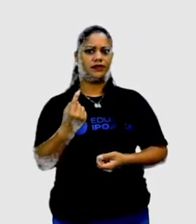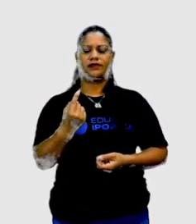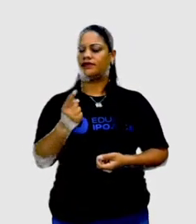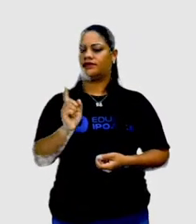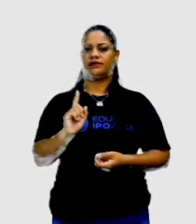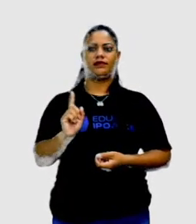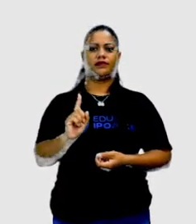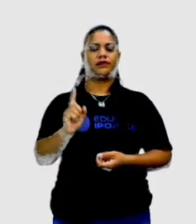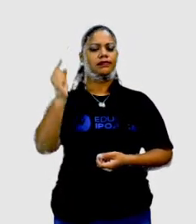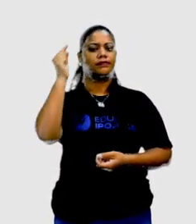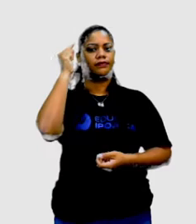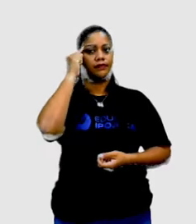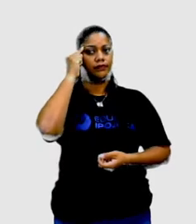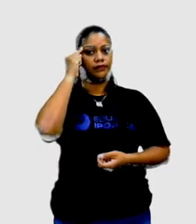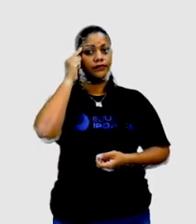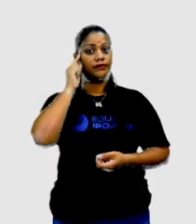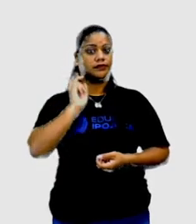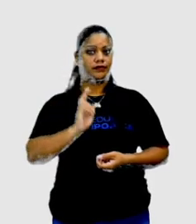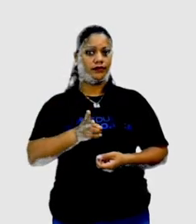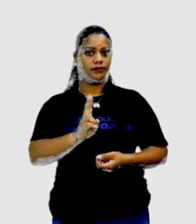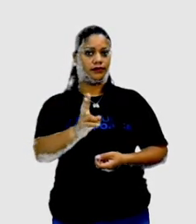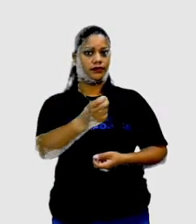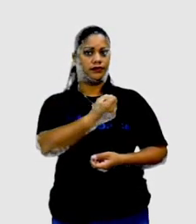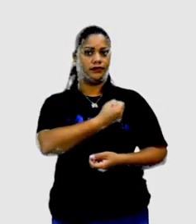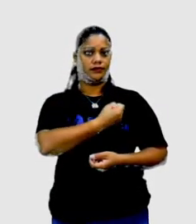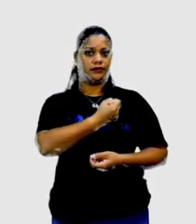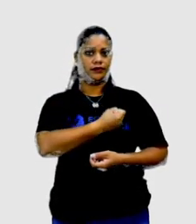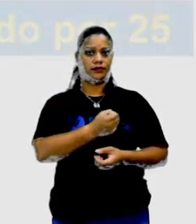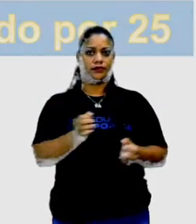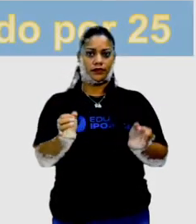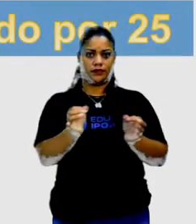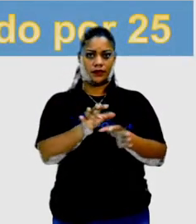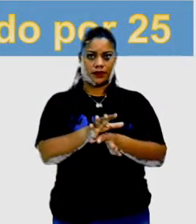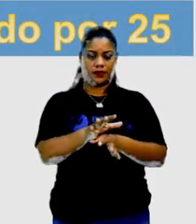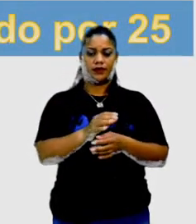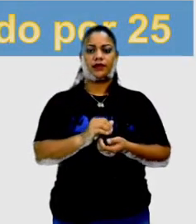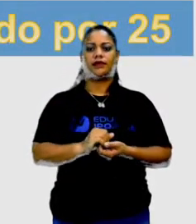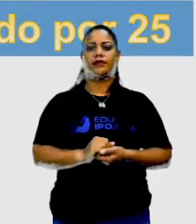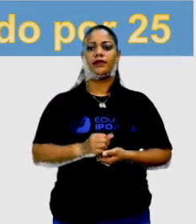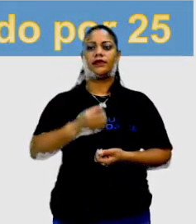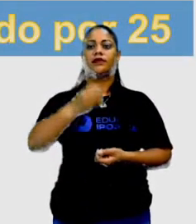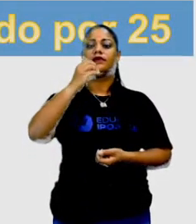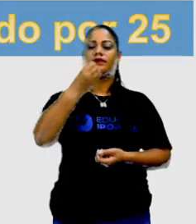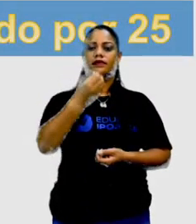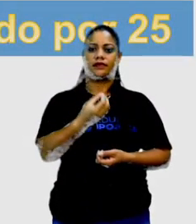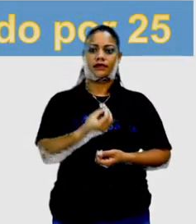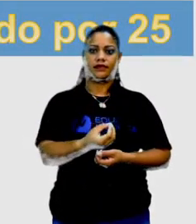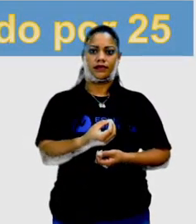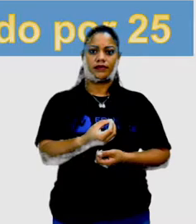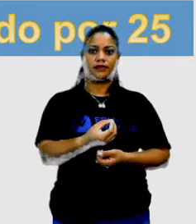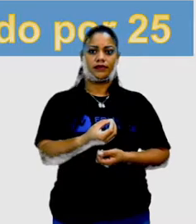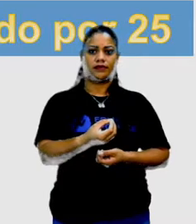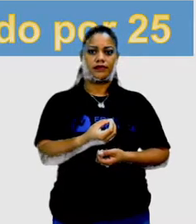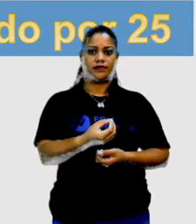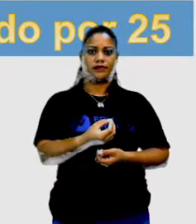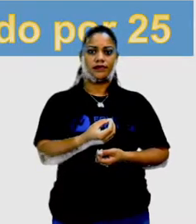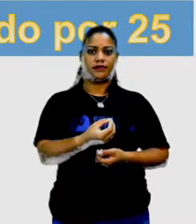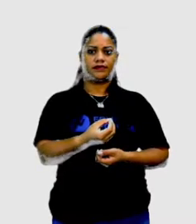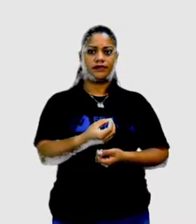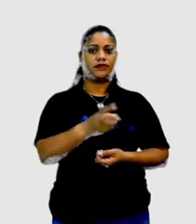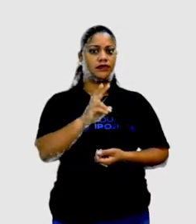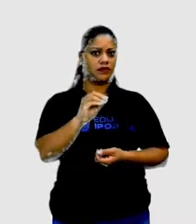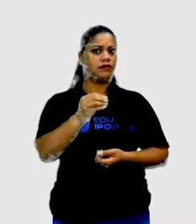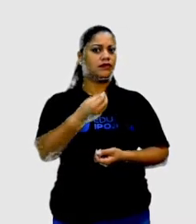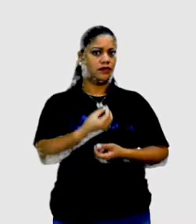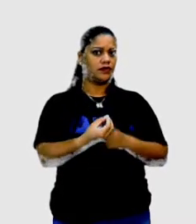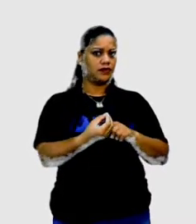Pensa o seguinte: toda vez um número, quando termina em 0, tá certo? E aí 50 pode